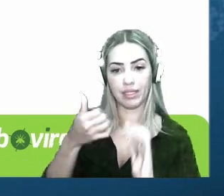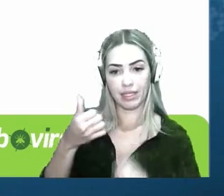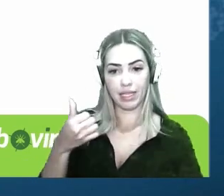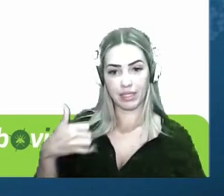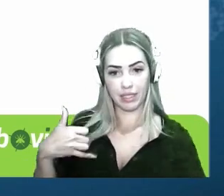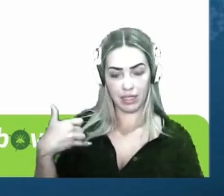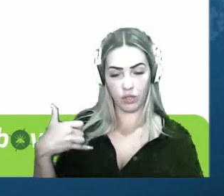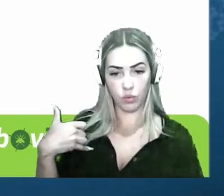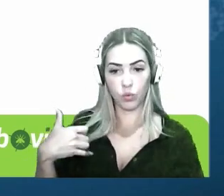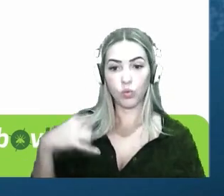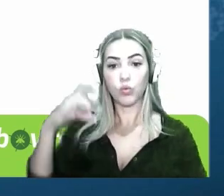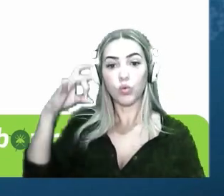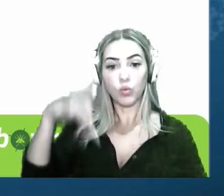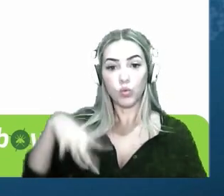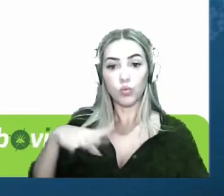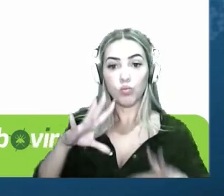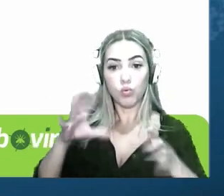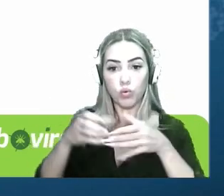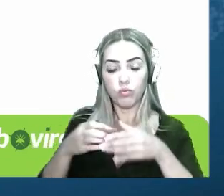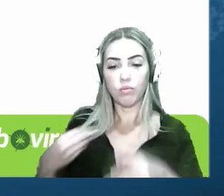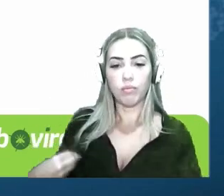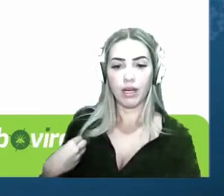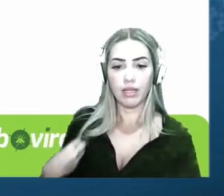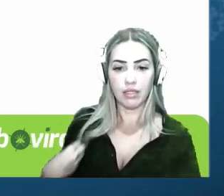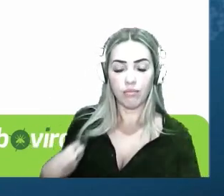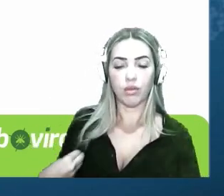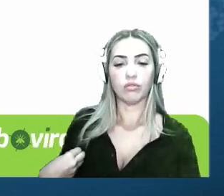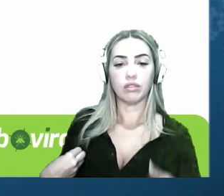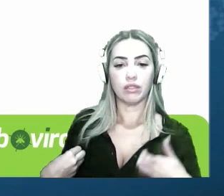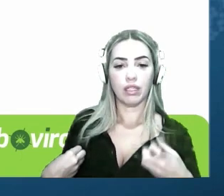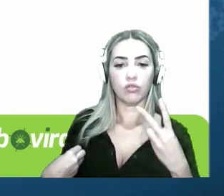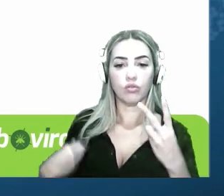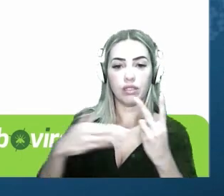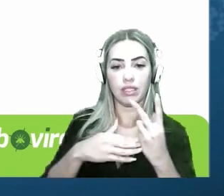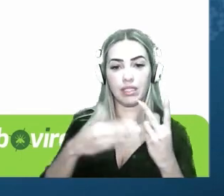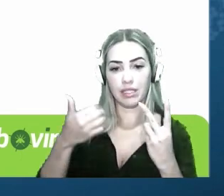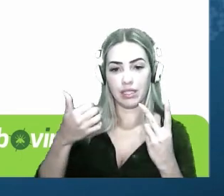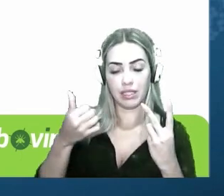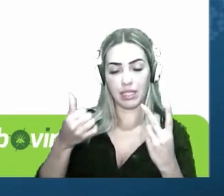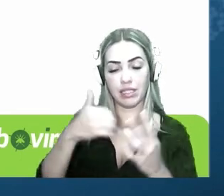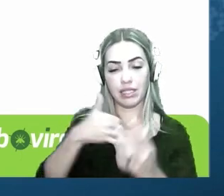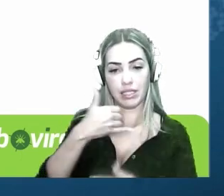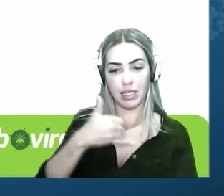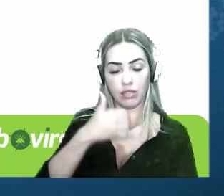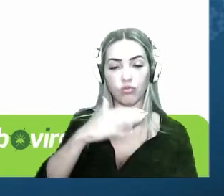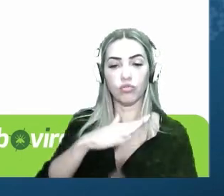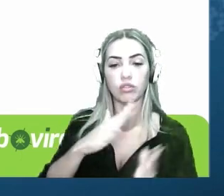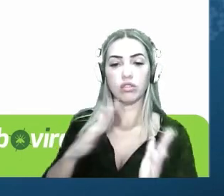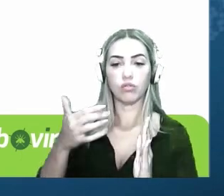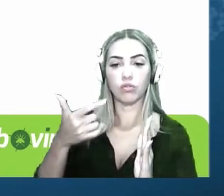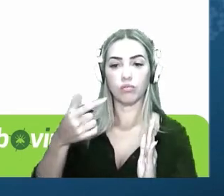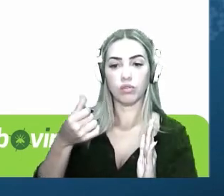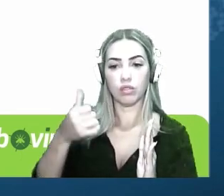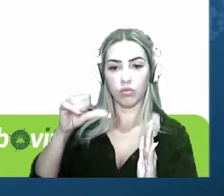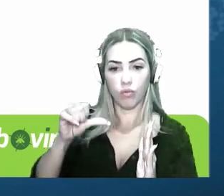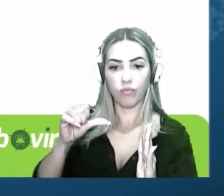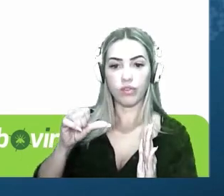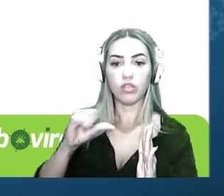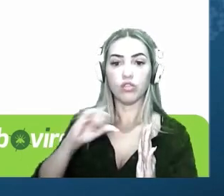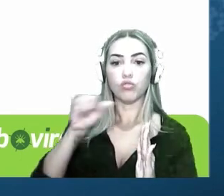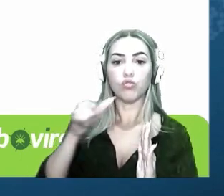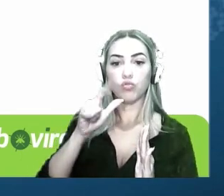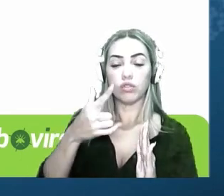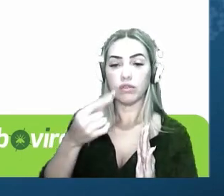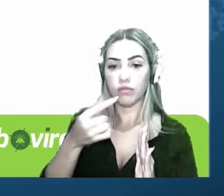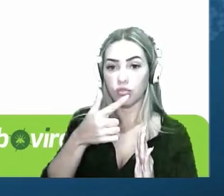participante recrutado foi uma criança entre 2 a 6 anos, em 2019. Em 13 de julho de 2021, a gente fechou a base de dados, foi